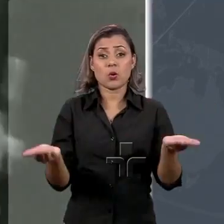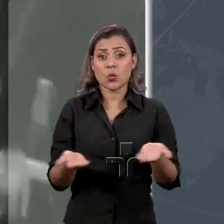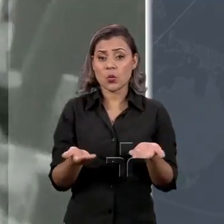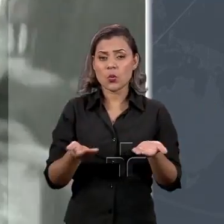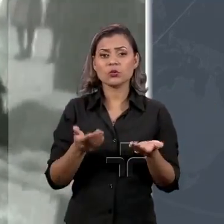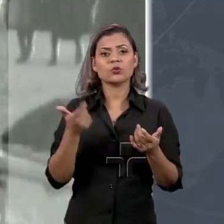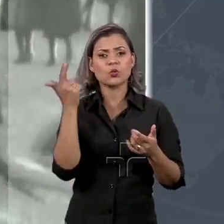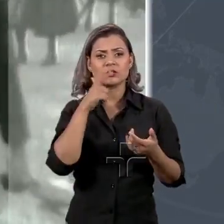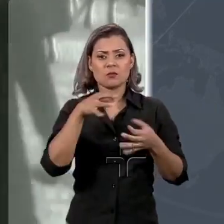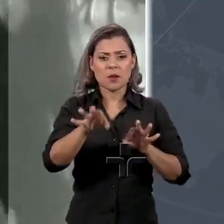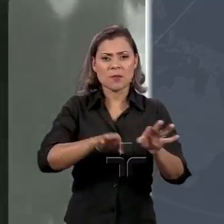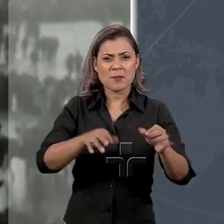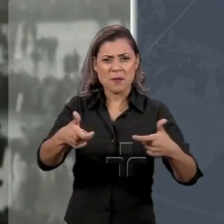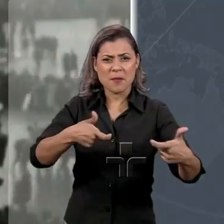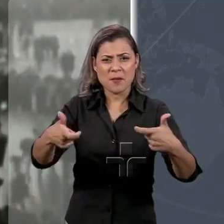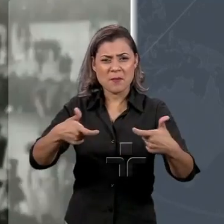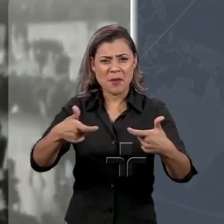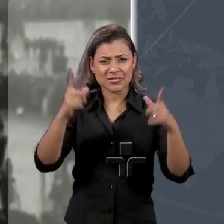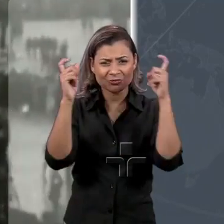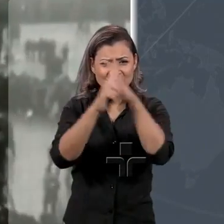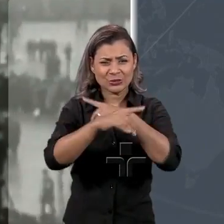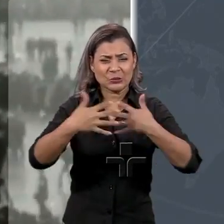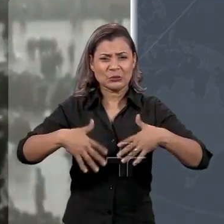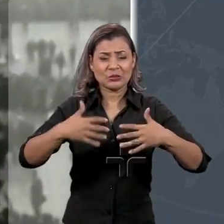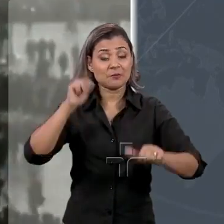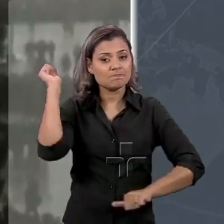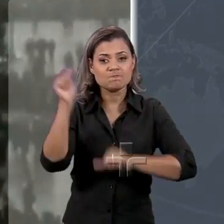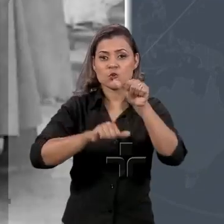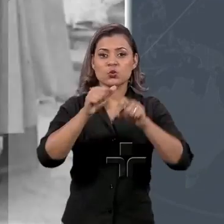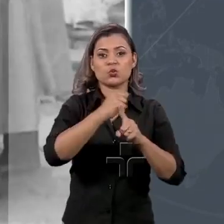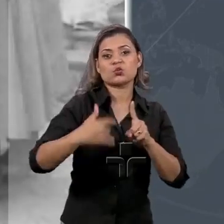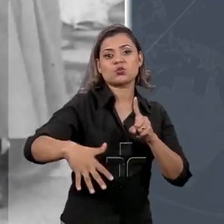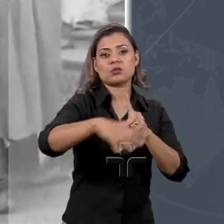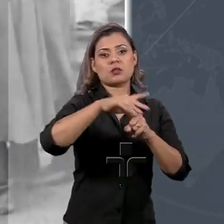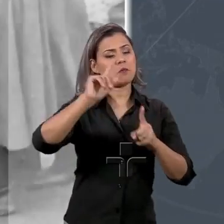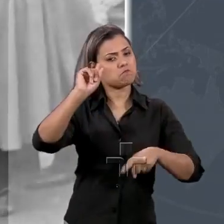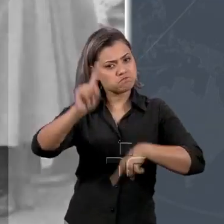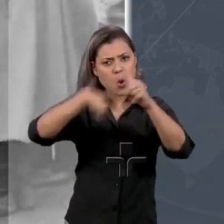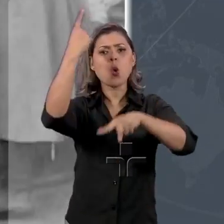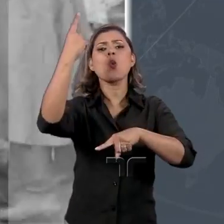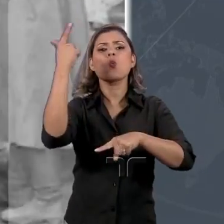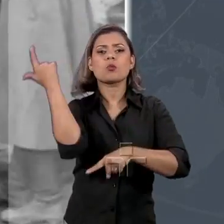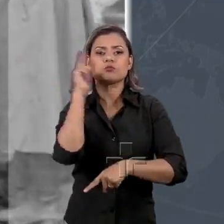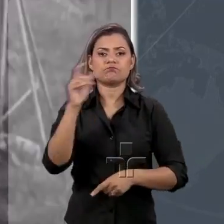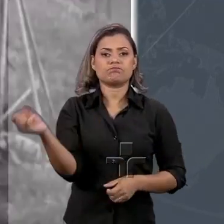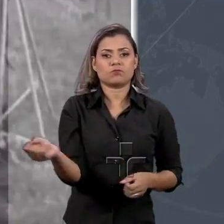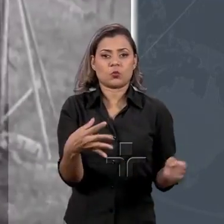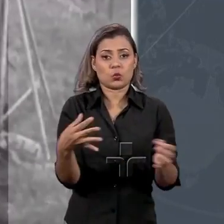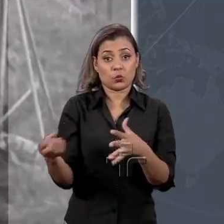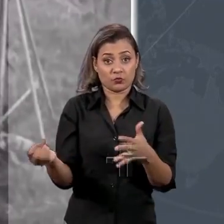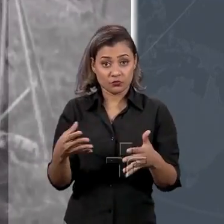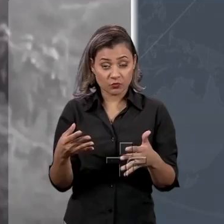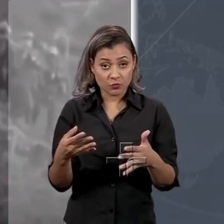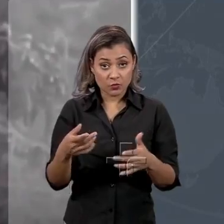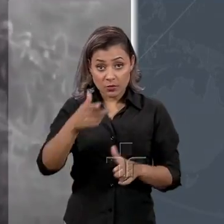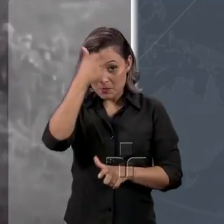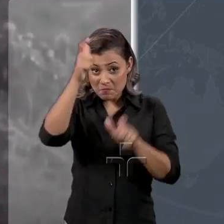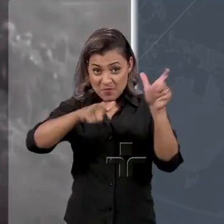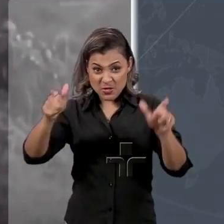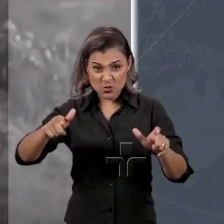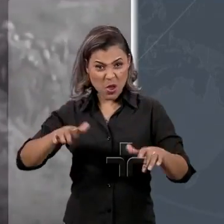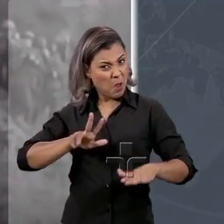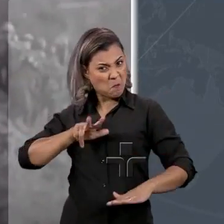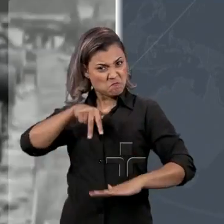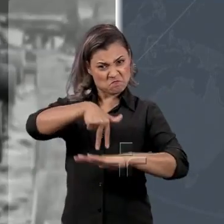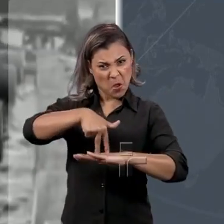as dificuldades durante a batalha também transformaram a sociedade e impulsionaram inovações. Enquanto os homens foram para a frente